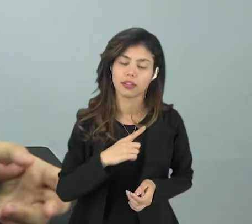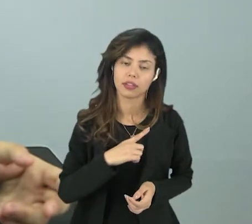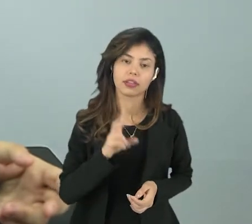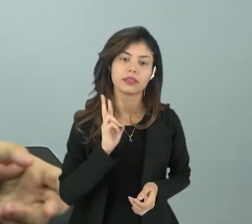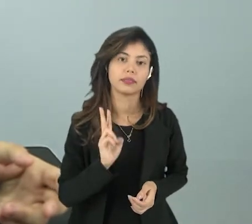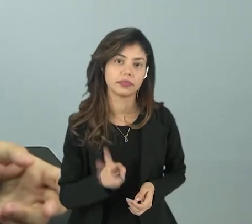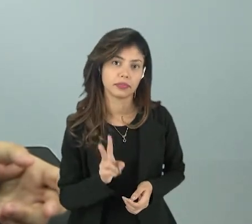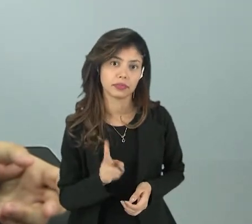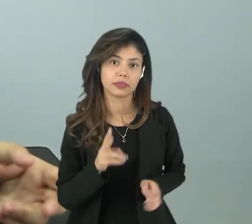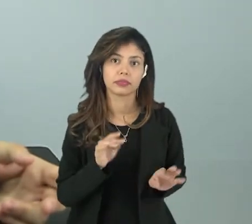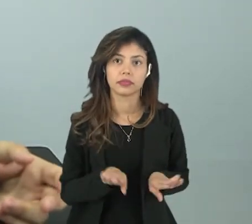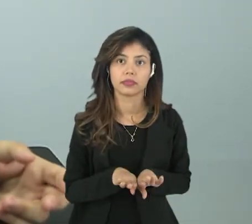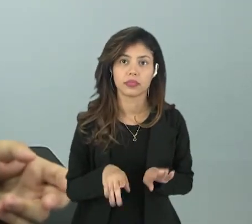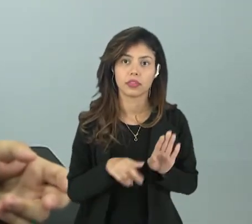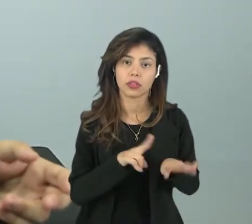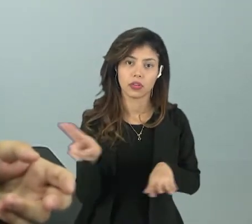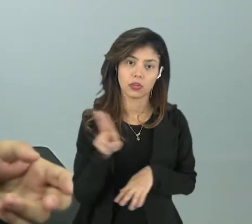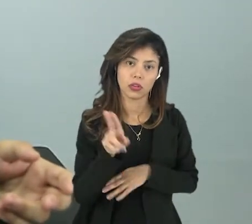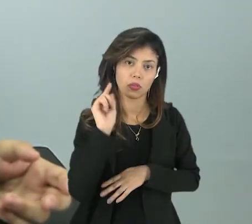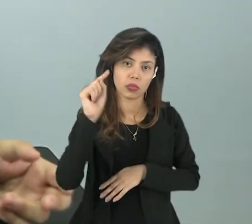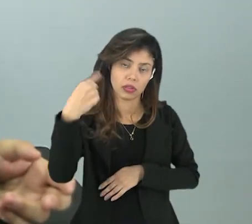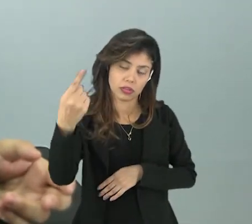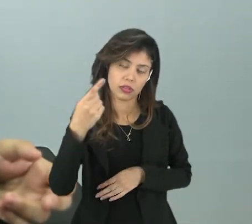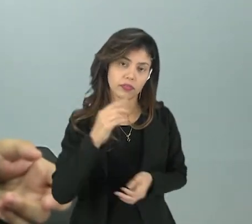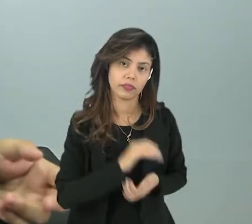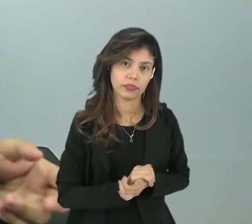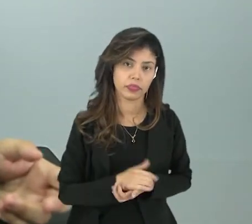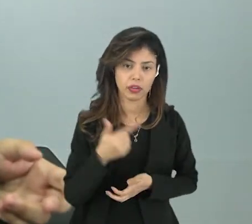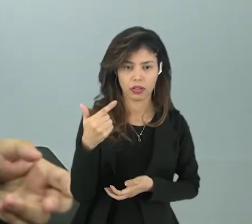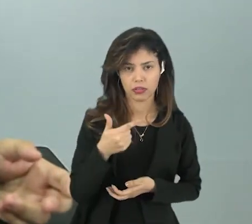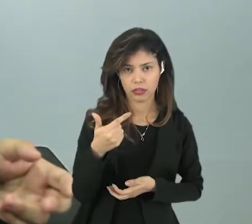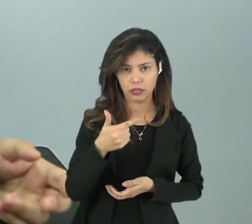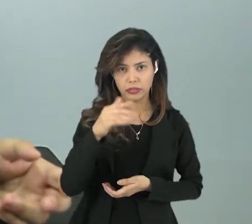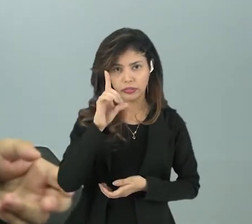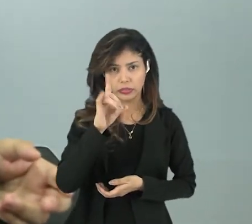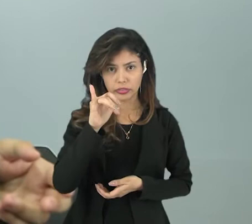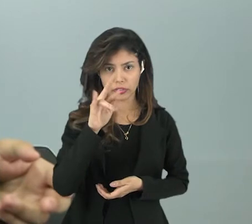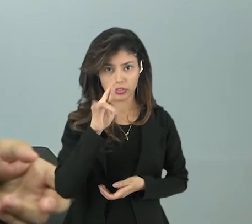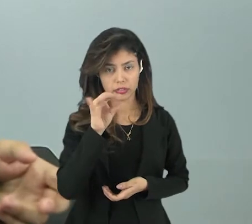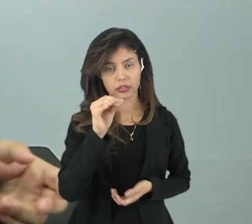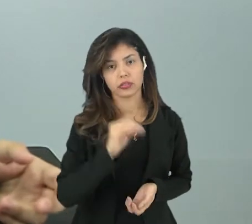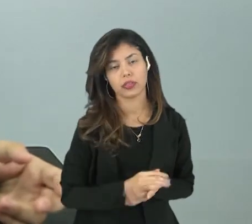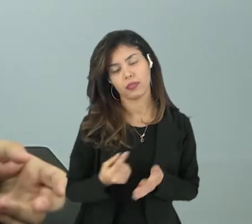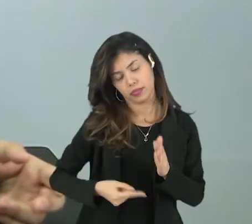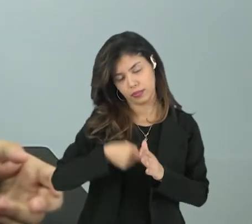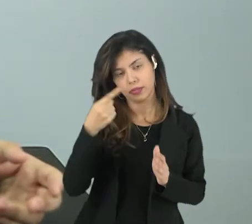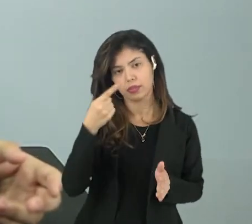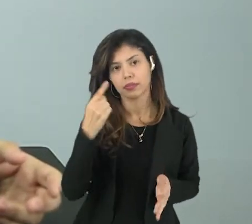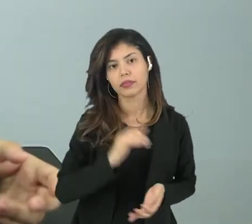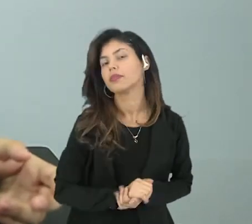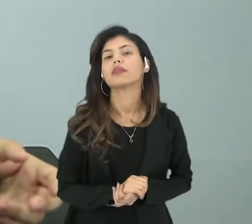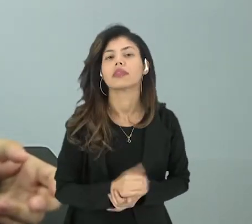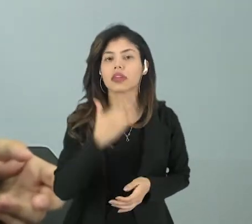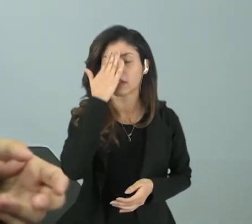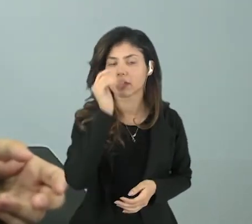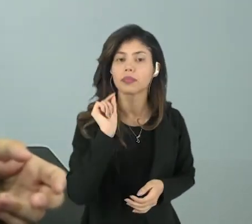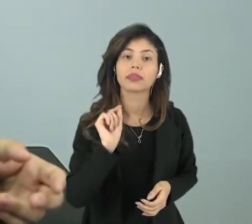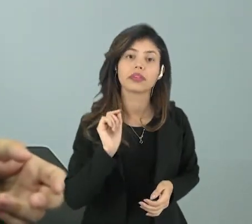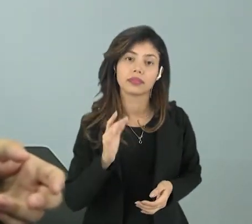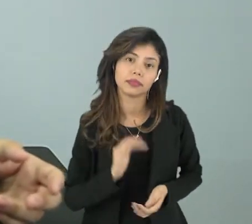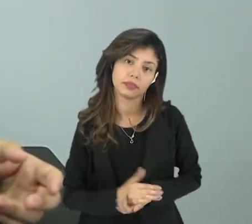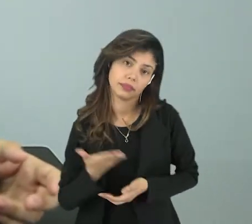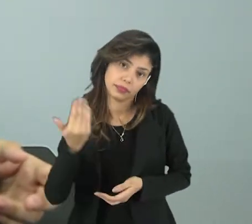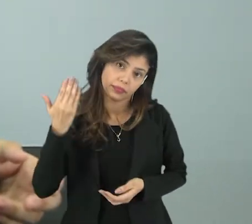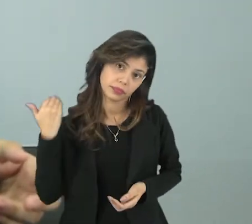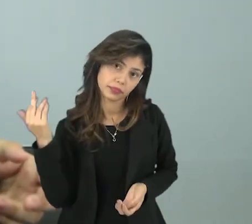essa nomenclatura, né? Eu vou lá do outro lado, eu vou lá no 2º distrito, eu vou lá no 1º distrito, porque a gente sabe que é antes